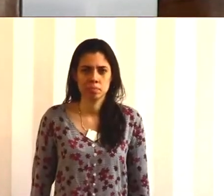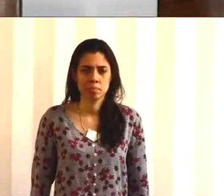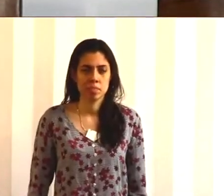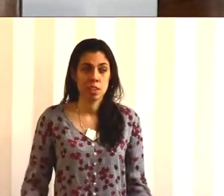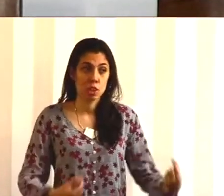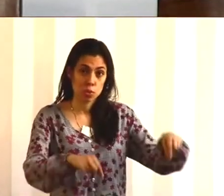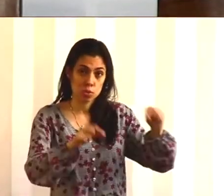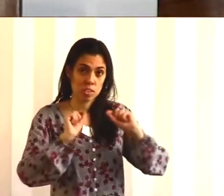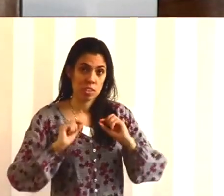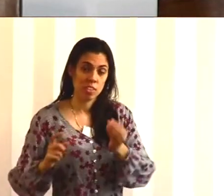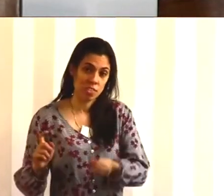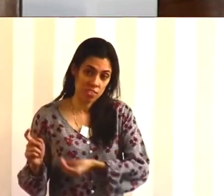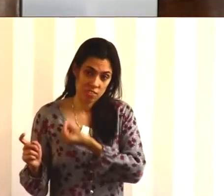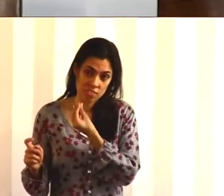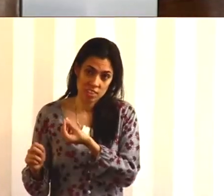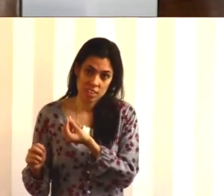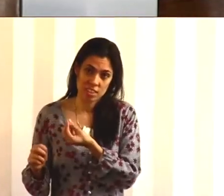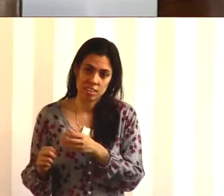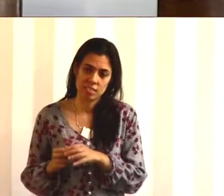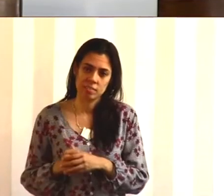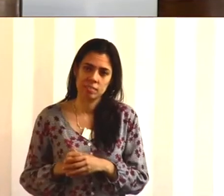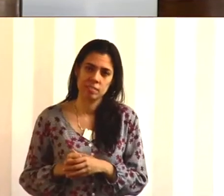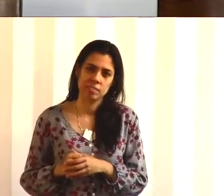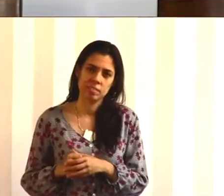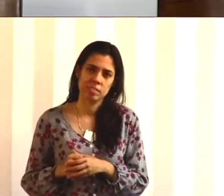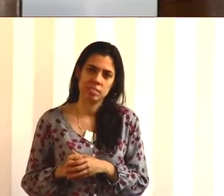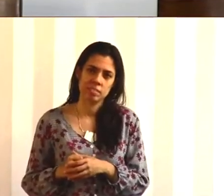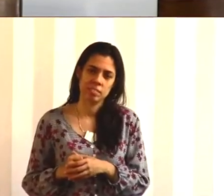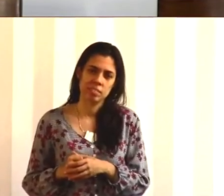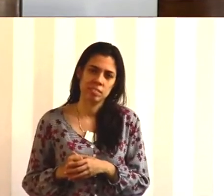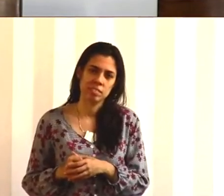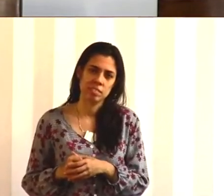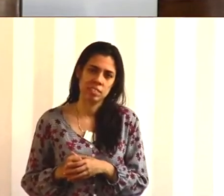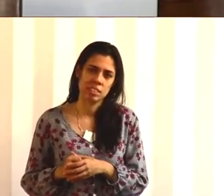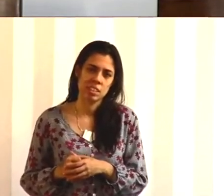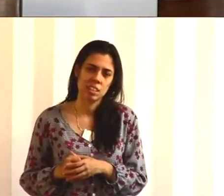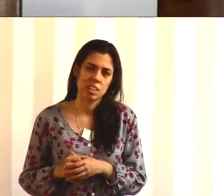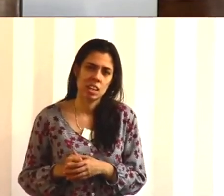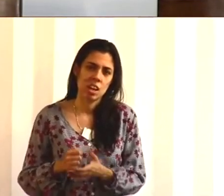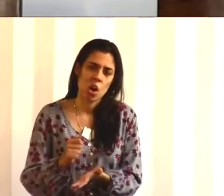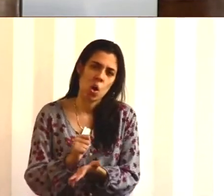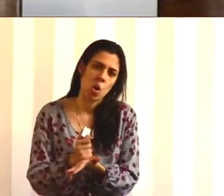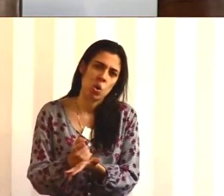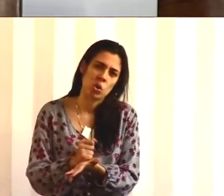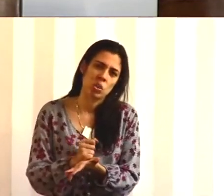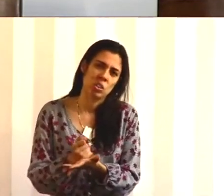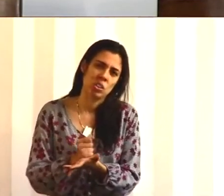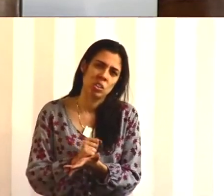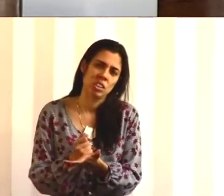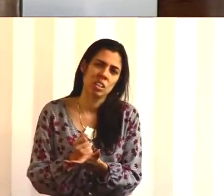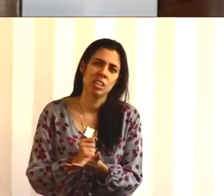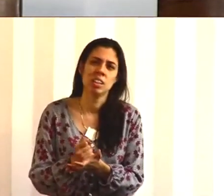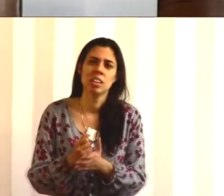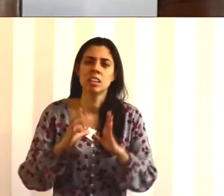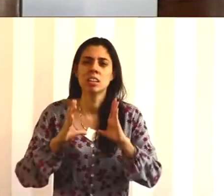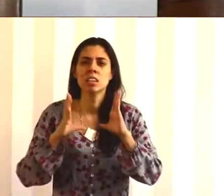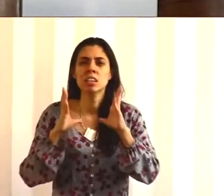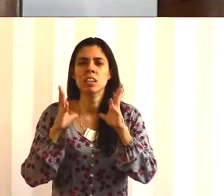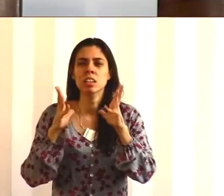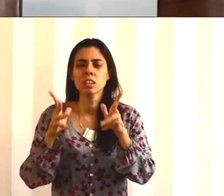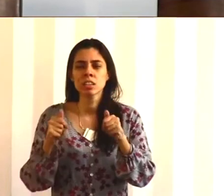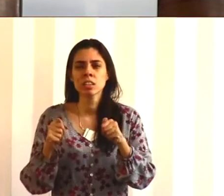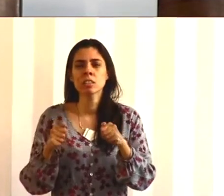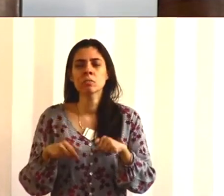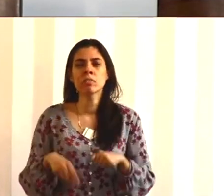nós. Ele é aquele que com a sua palavra controla toda a natureza. Lembra dos